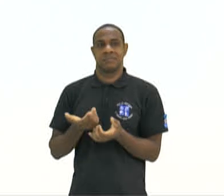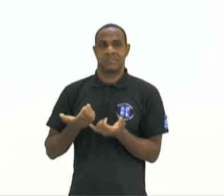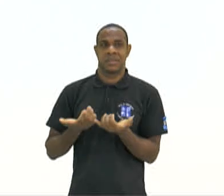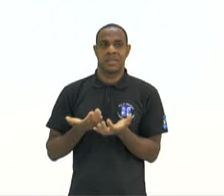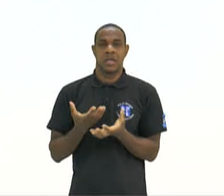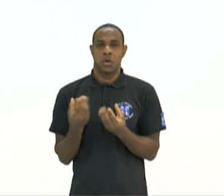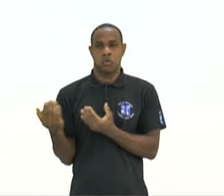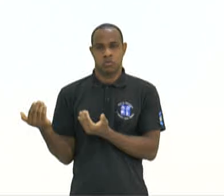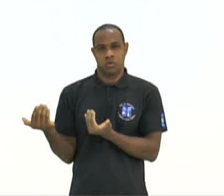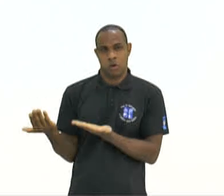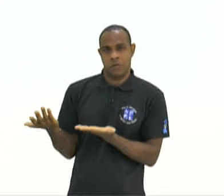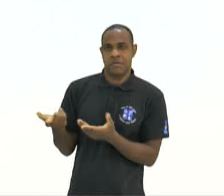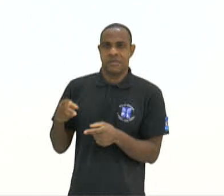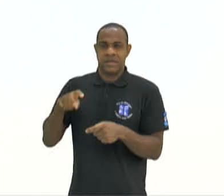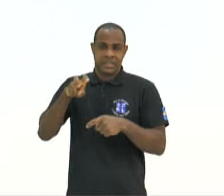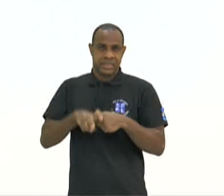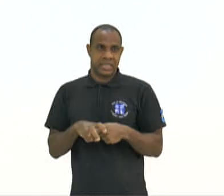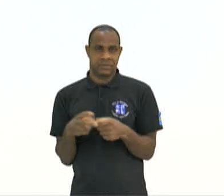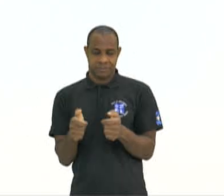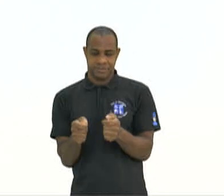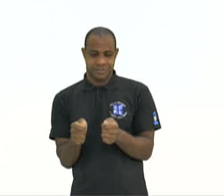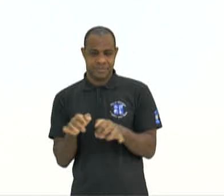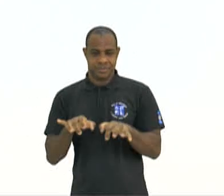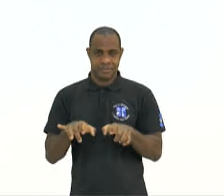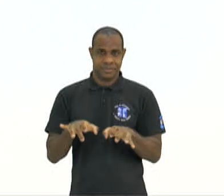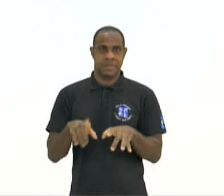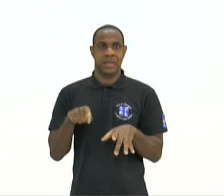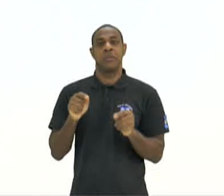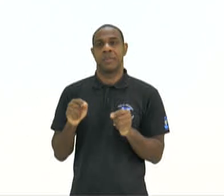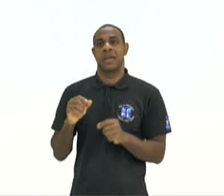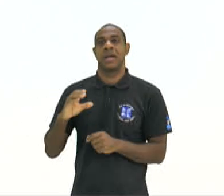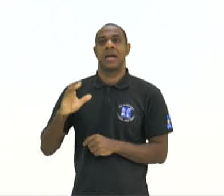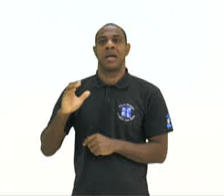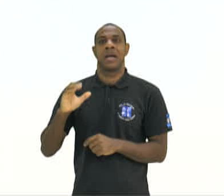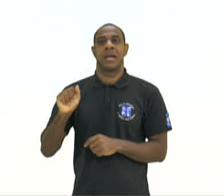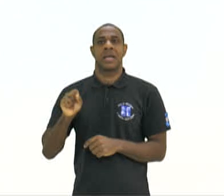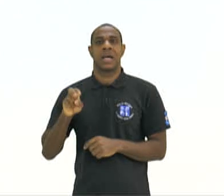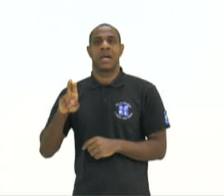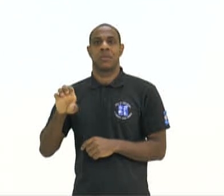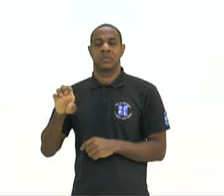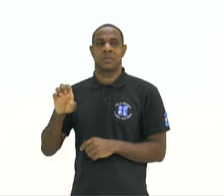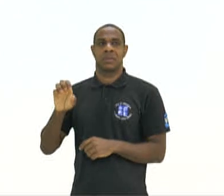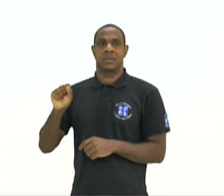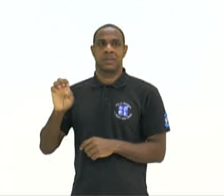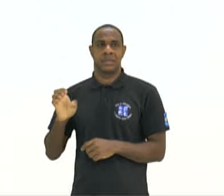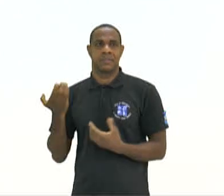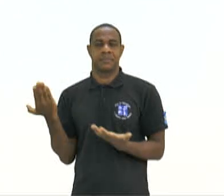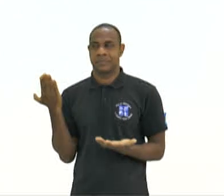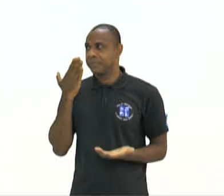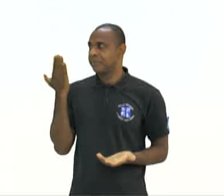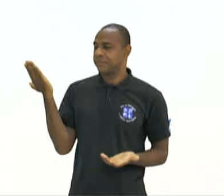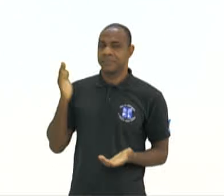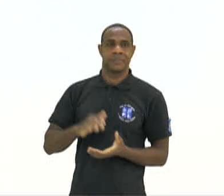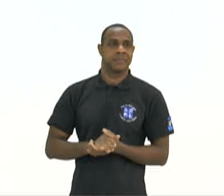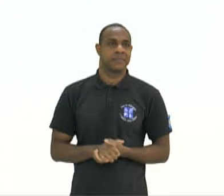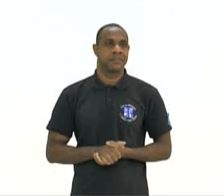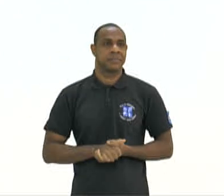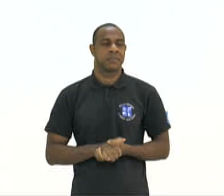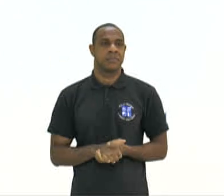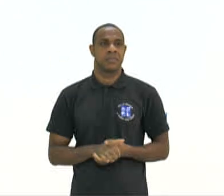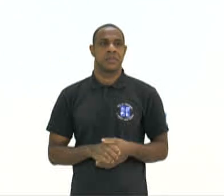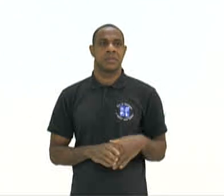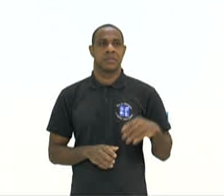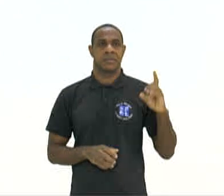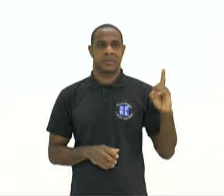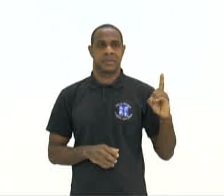da TV ou na frente da tela do computador, é uma causa. E videogames are better than nothing, but not as good as the real